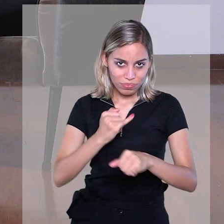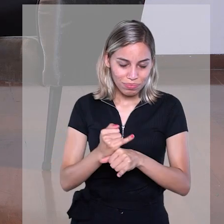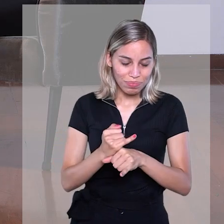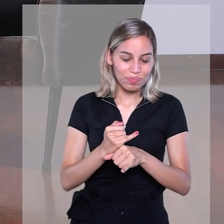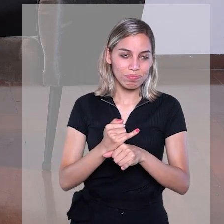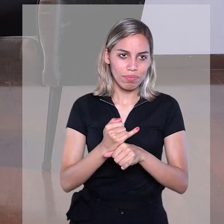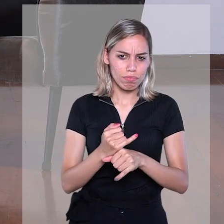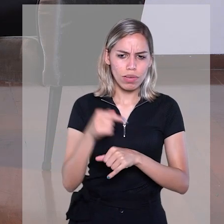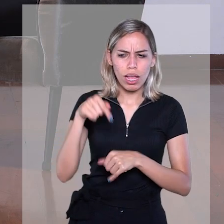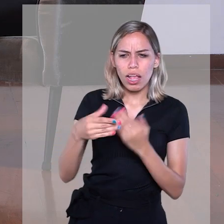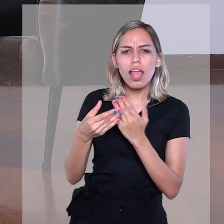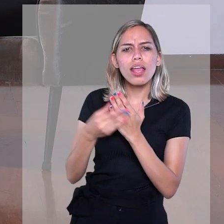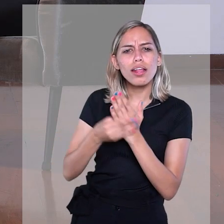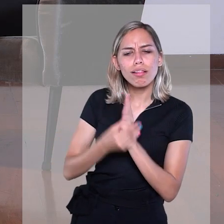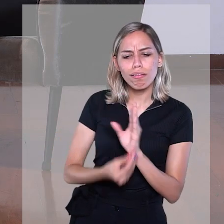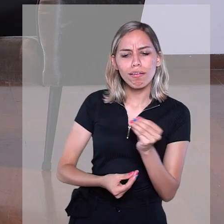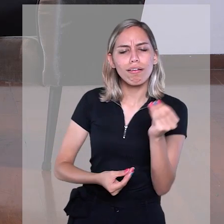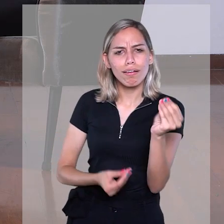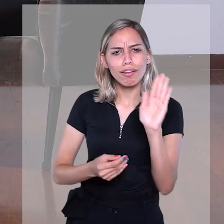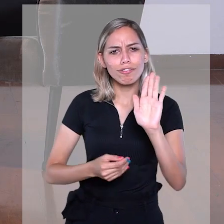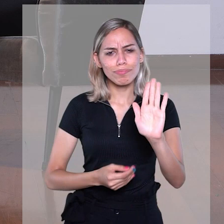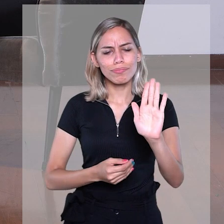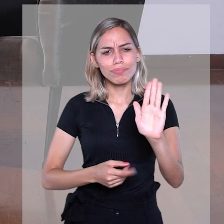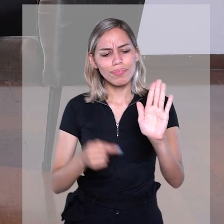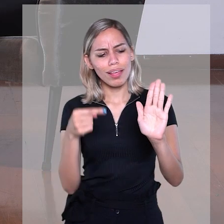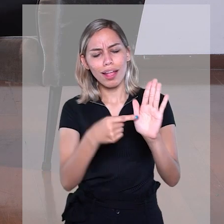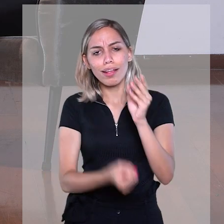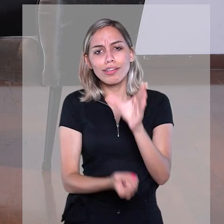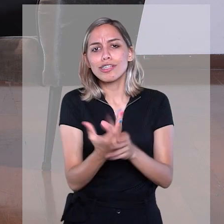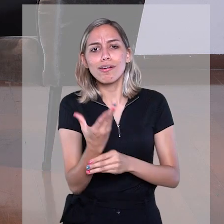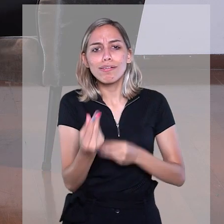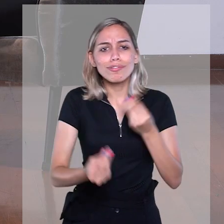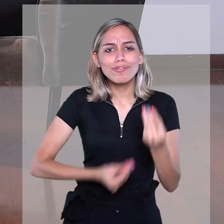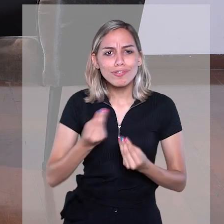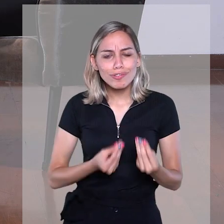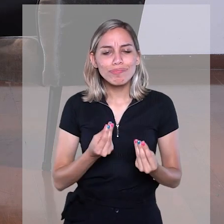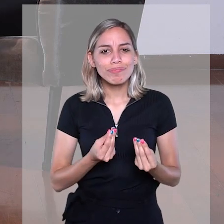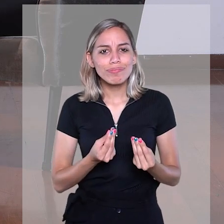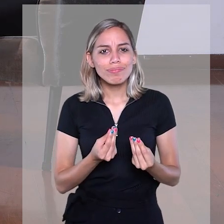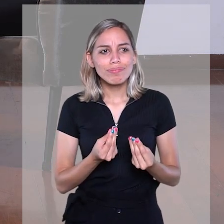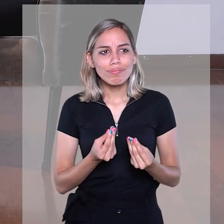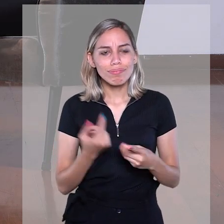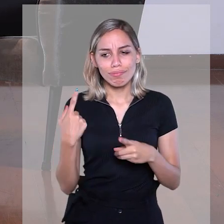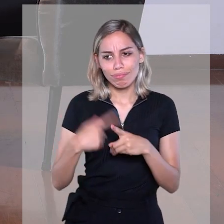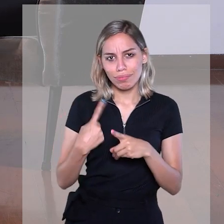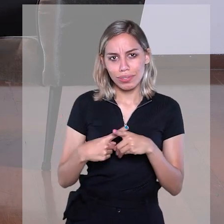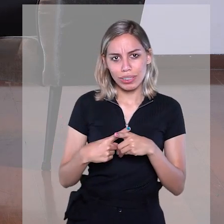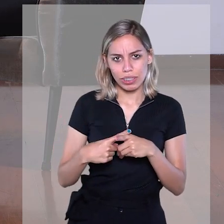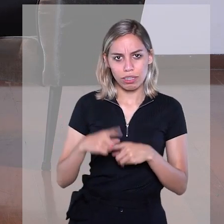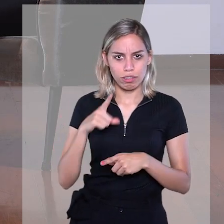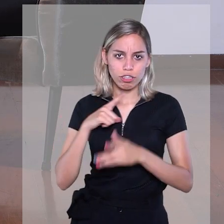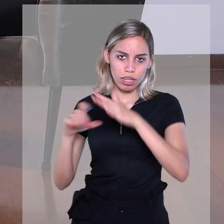Este livro ele surgiu por uma demanda colocada pelo